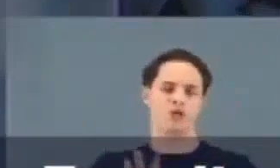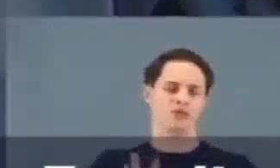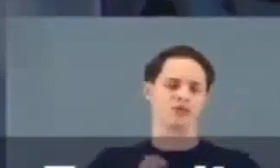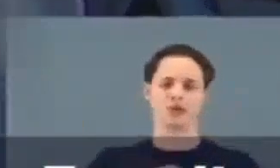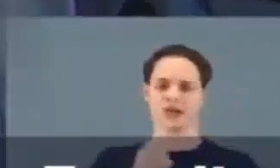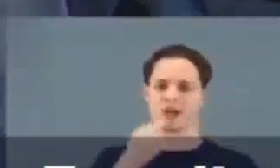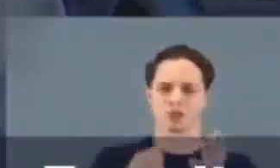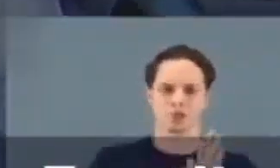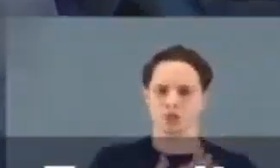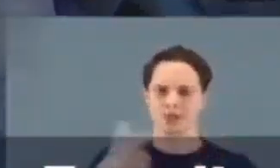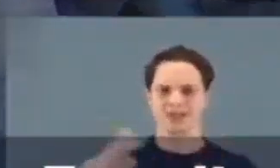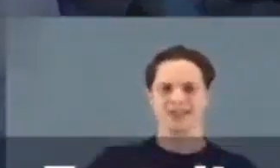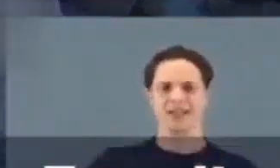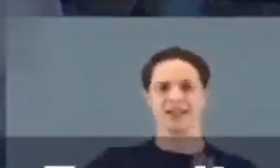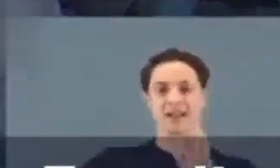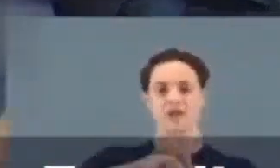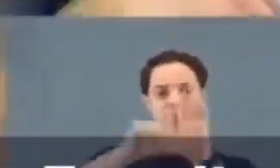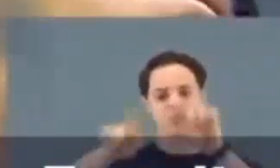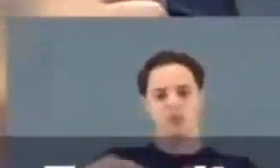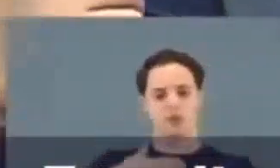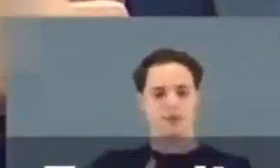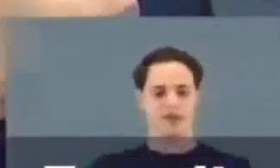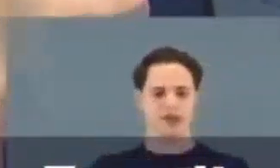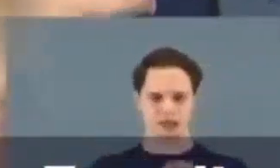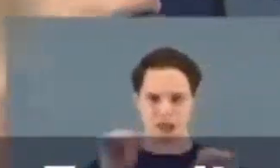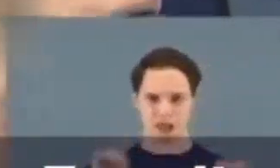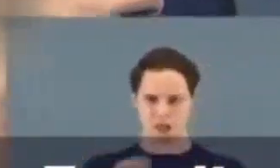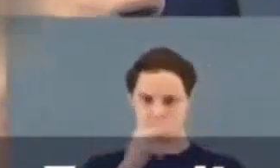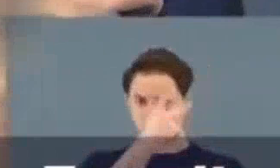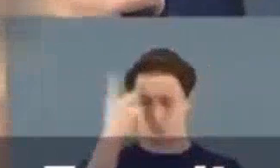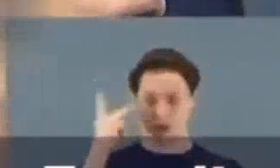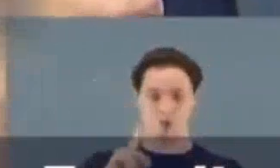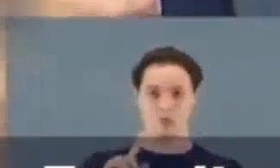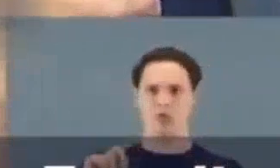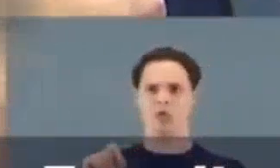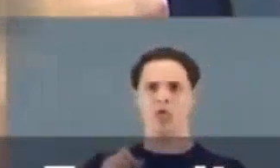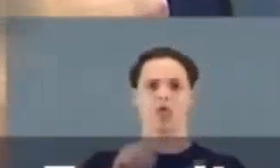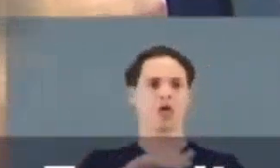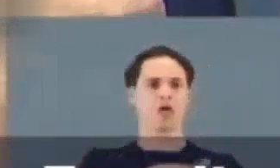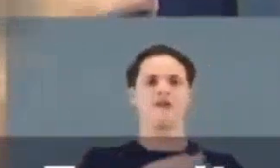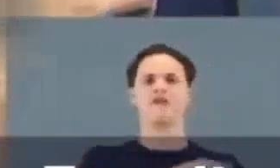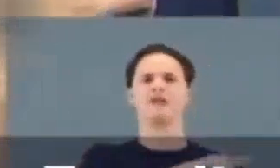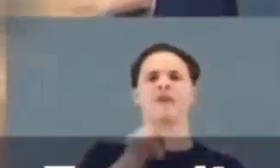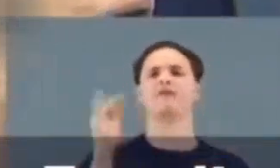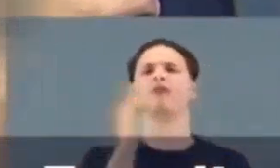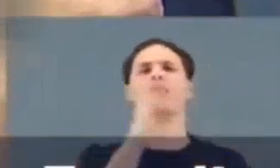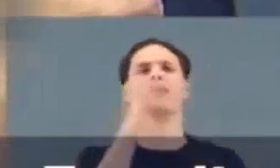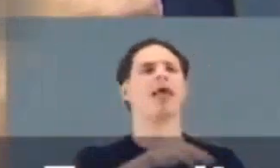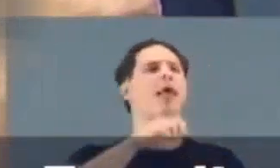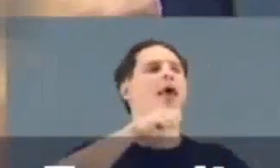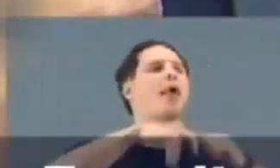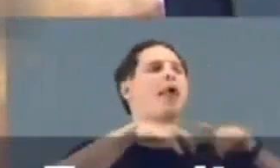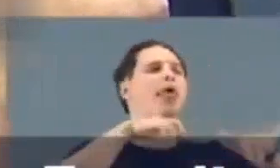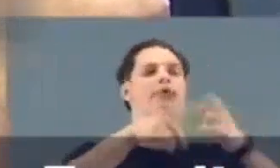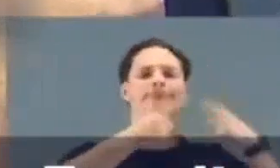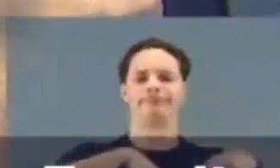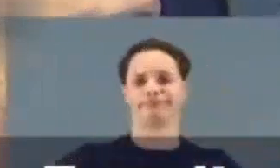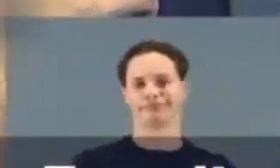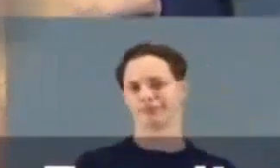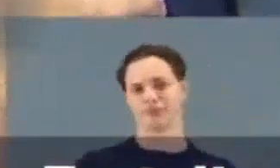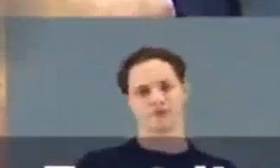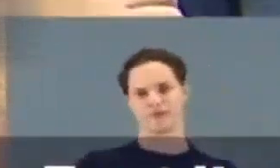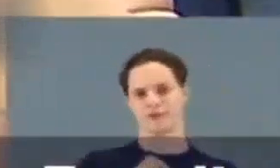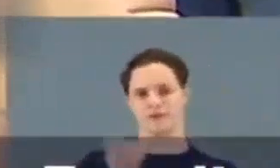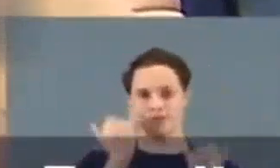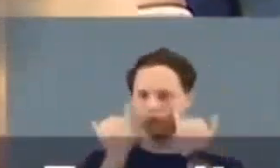existe crime nenhum contra mim. Só que isso aí ninguém publica. Os fofoqueiros de plantão que andaram aí destruindo a instituição também não levam a informação.